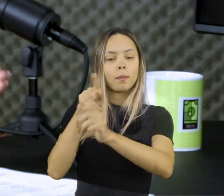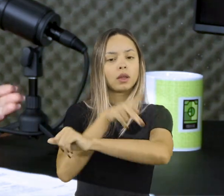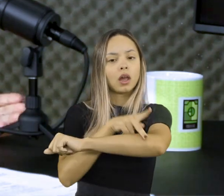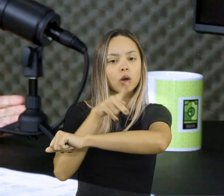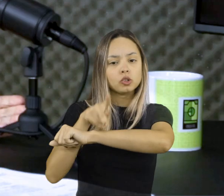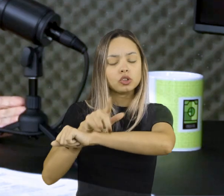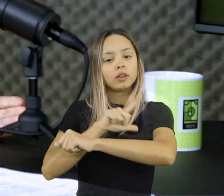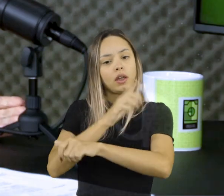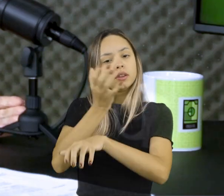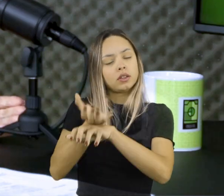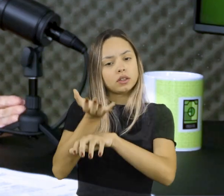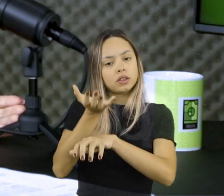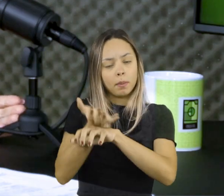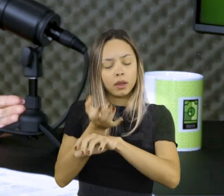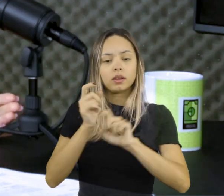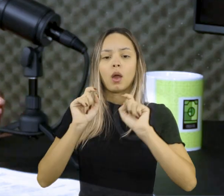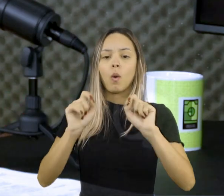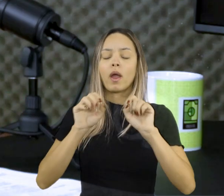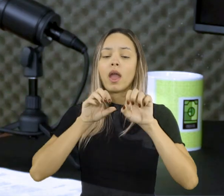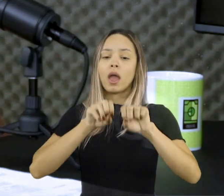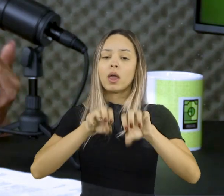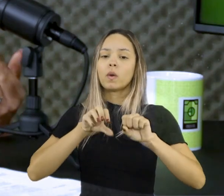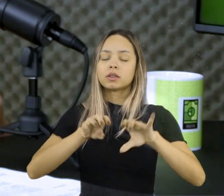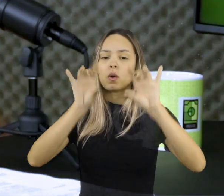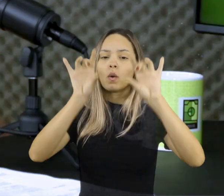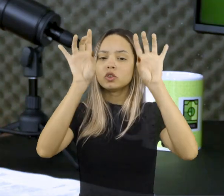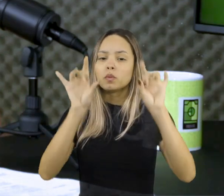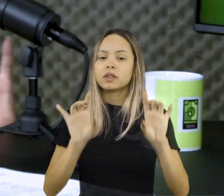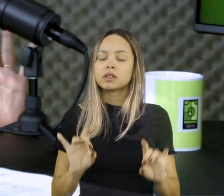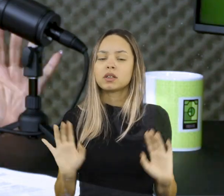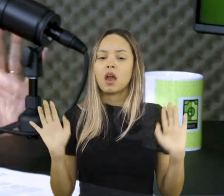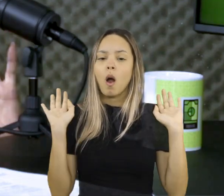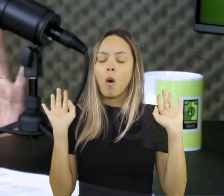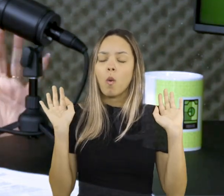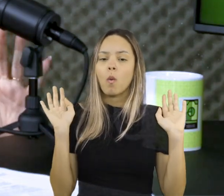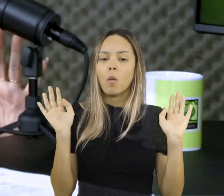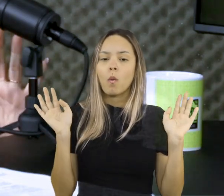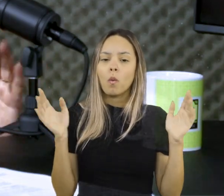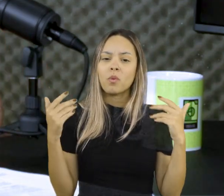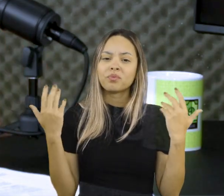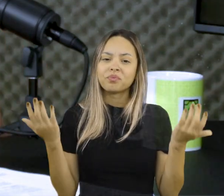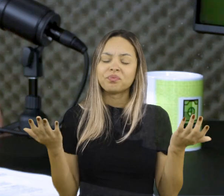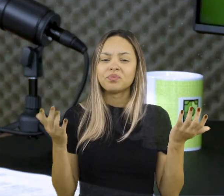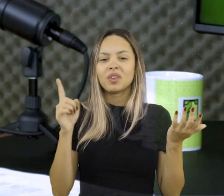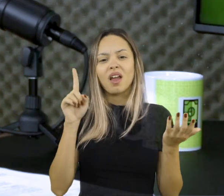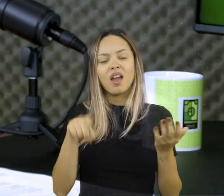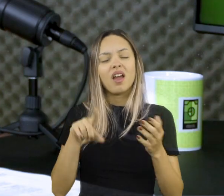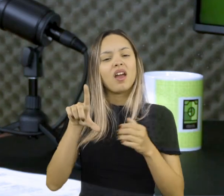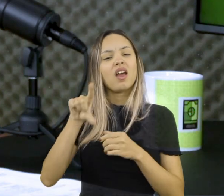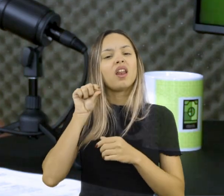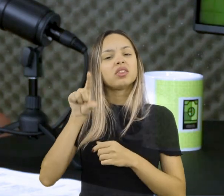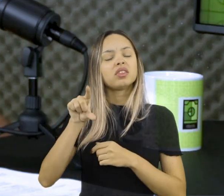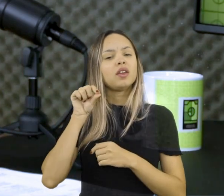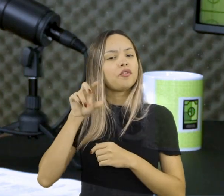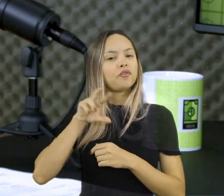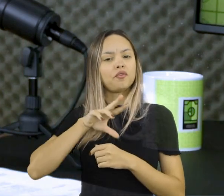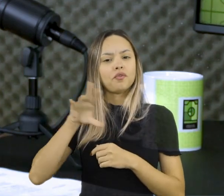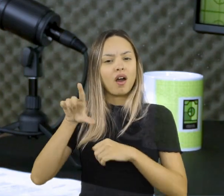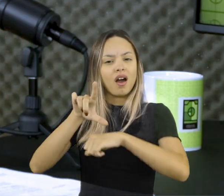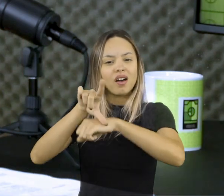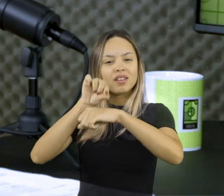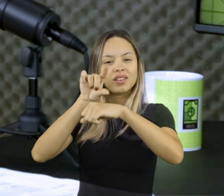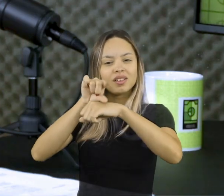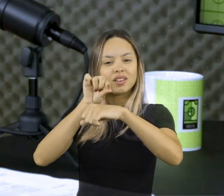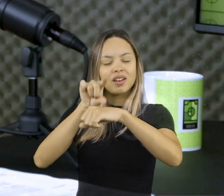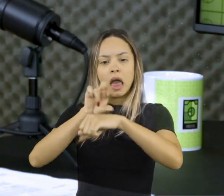a disciplina de educação especial como eletiva, ela não era obrigatória. Hoje ela já